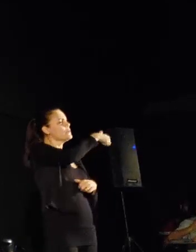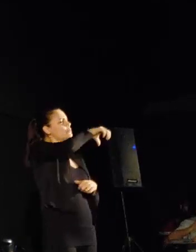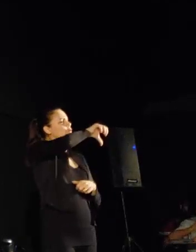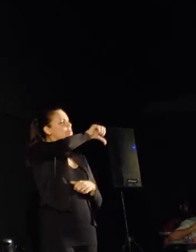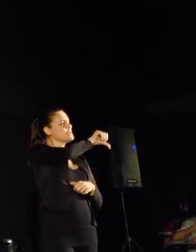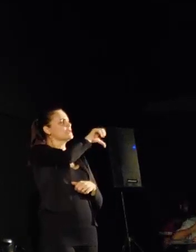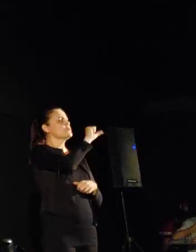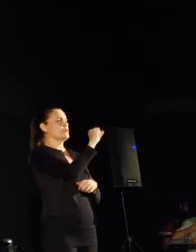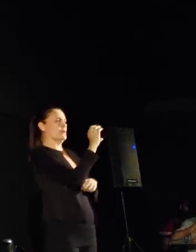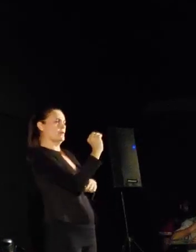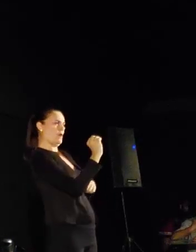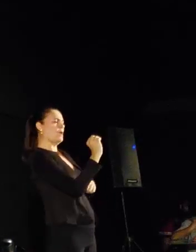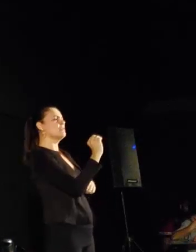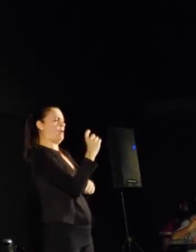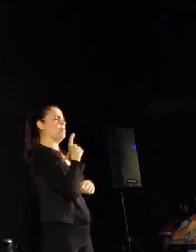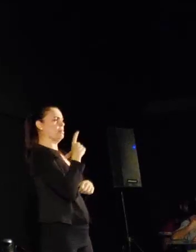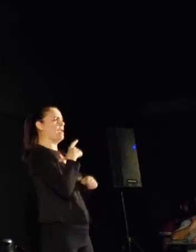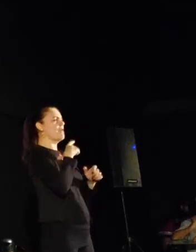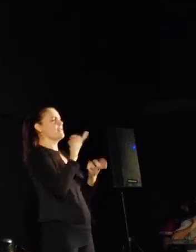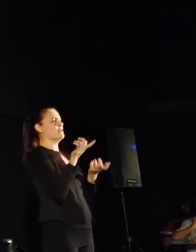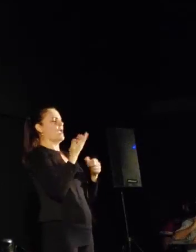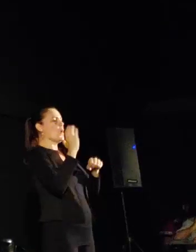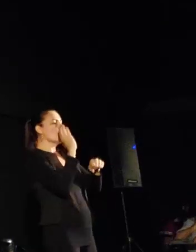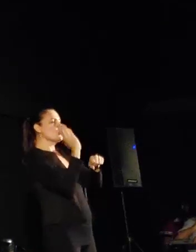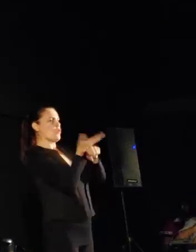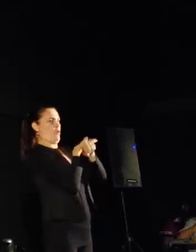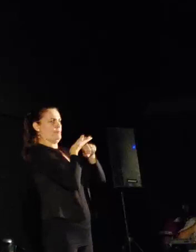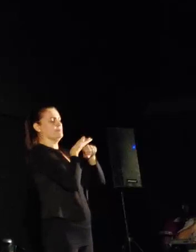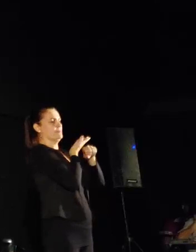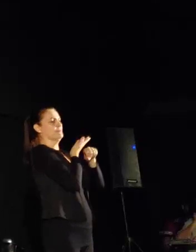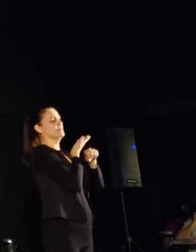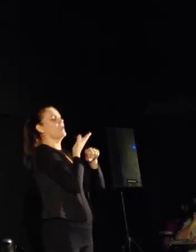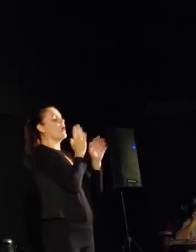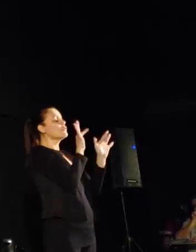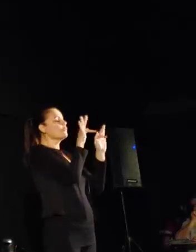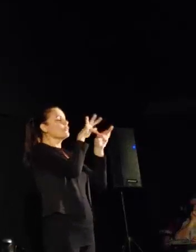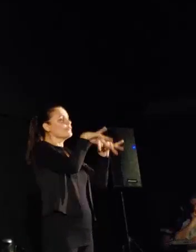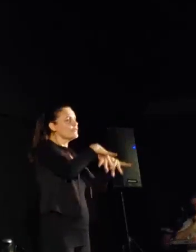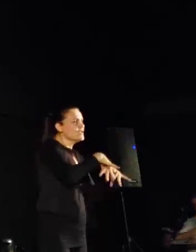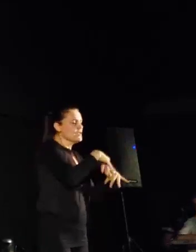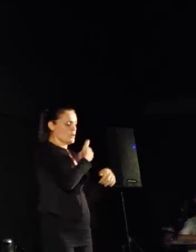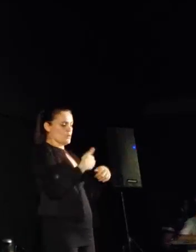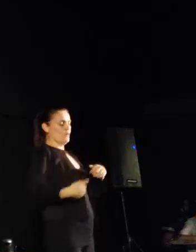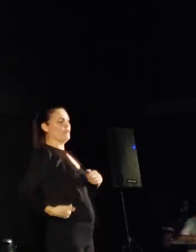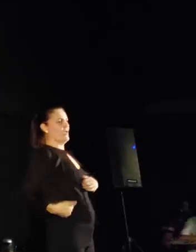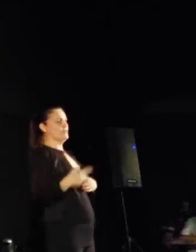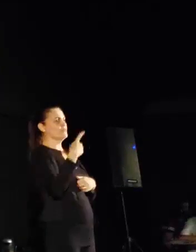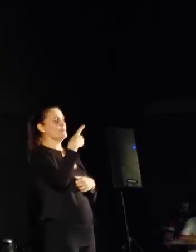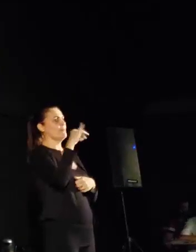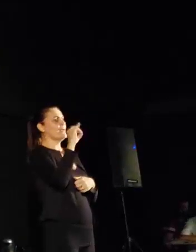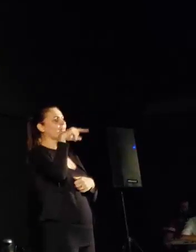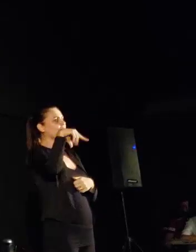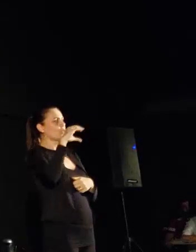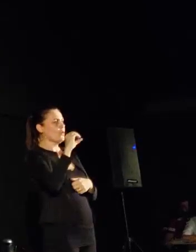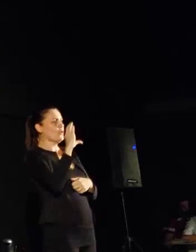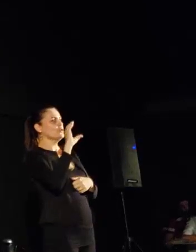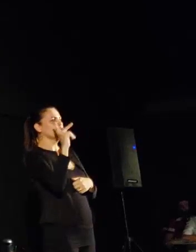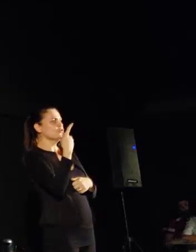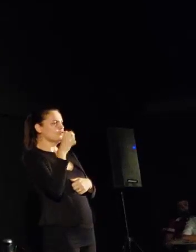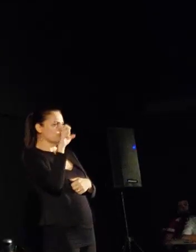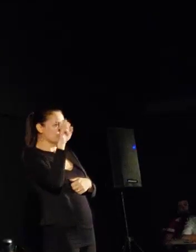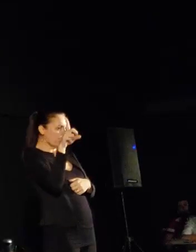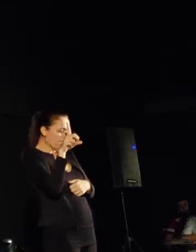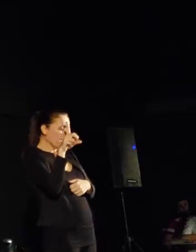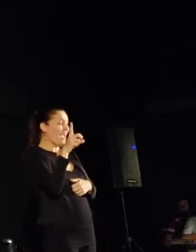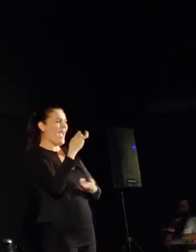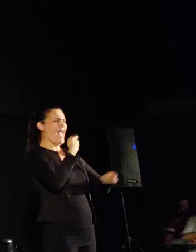1980, 89. Ou seja, ao final do regime Pinochet, a economia volta para o mesmo lugar onde ela estava. Para